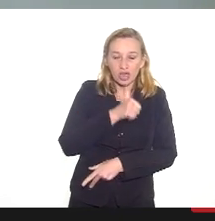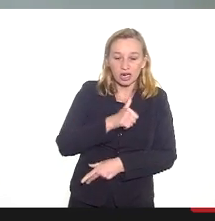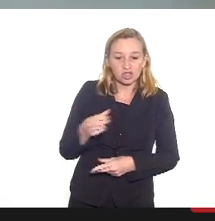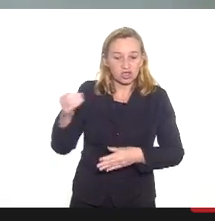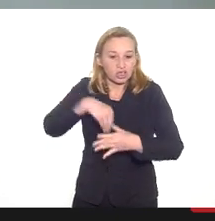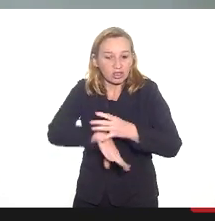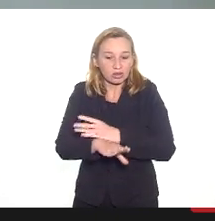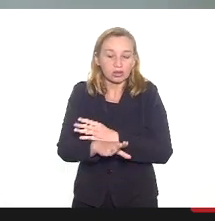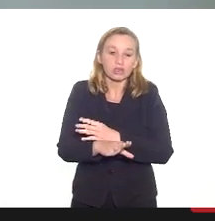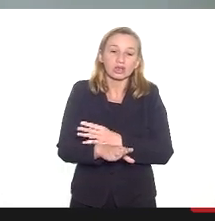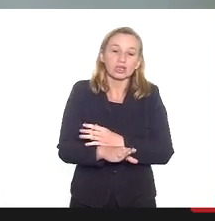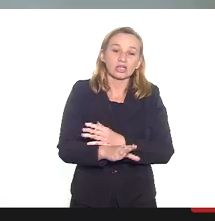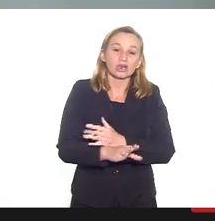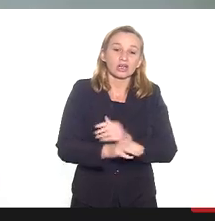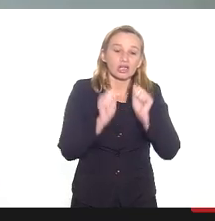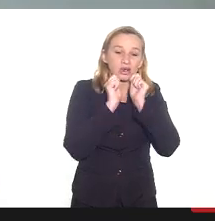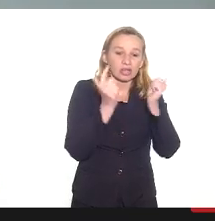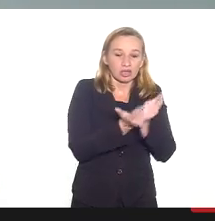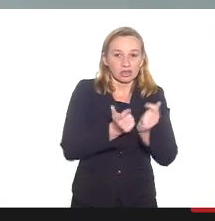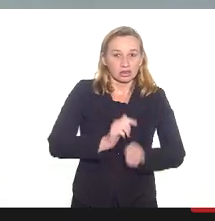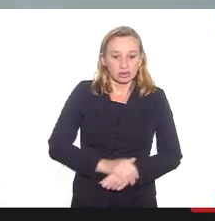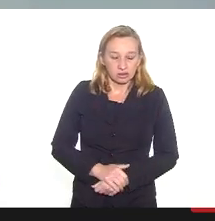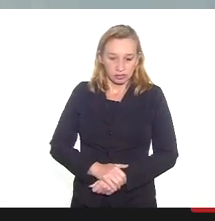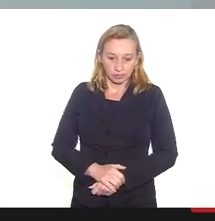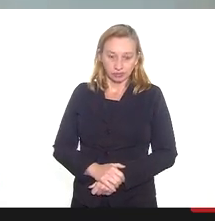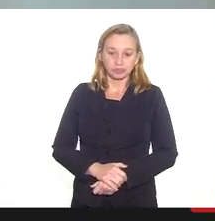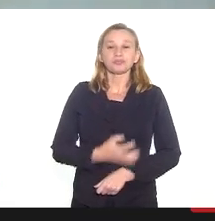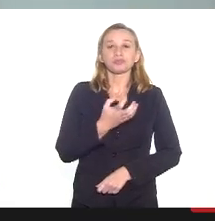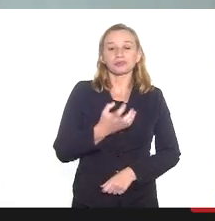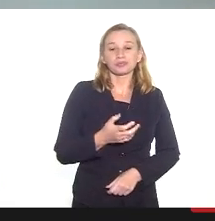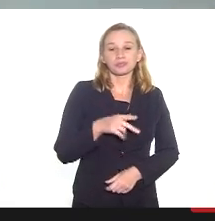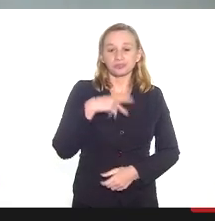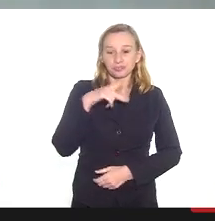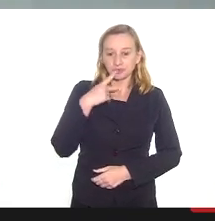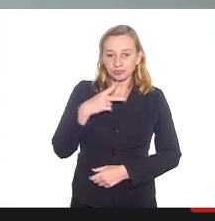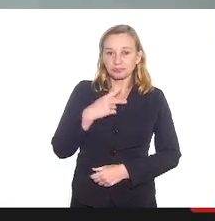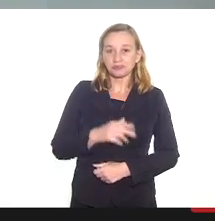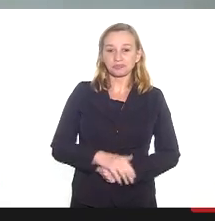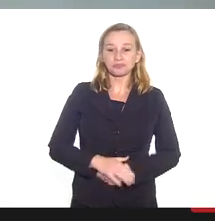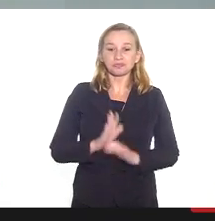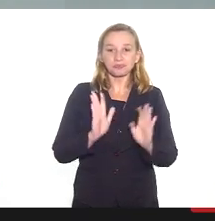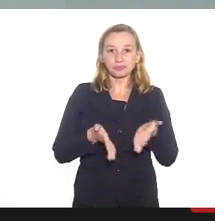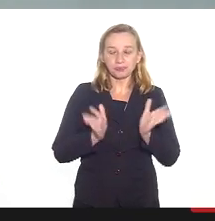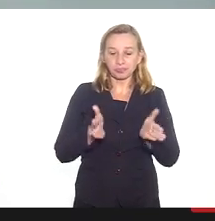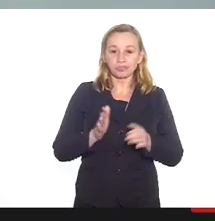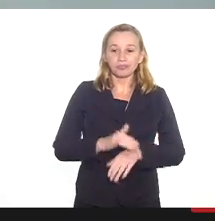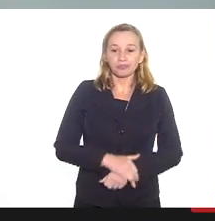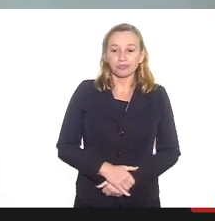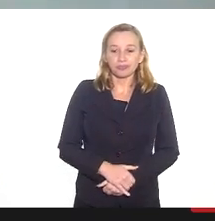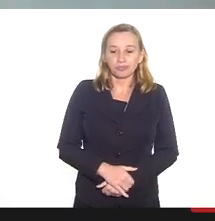Assembleia Legislativa desse Estado. Então, eu queria só, falando ainda do Levante, que hoje nós estamos,